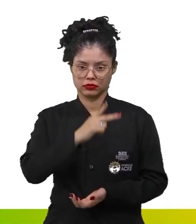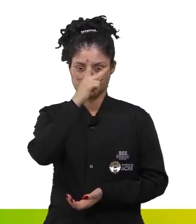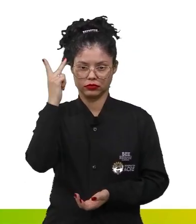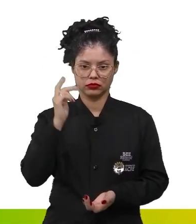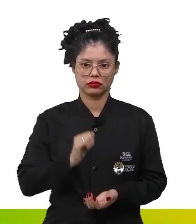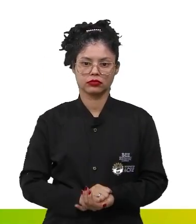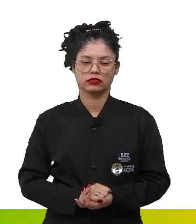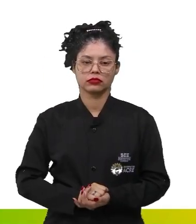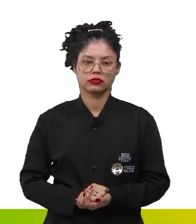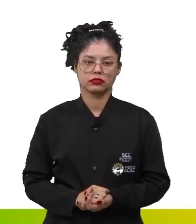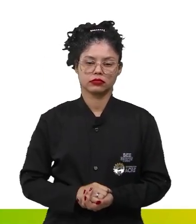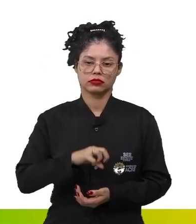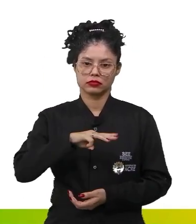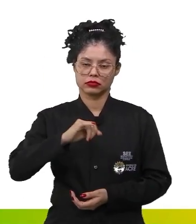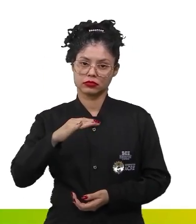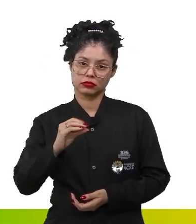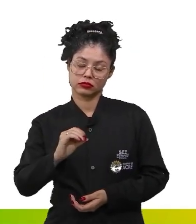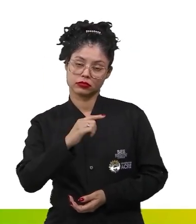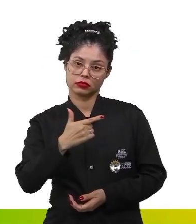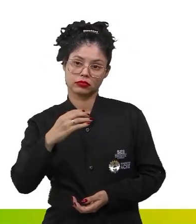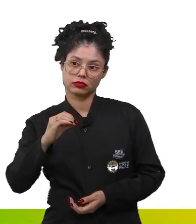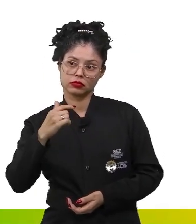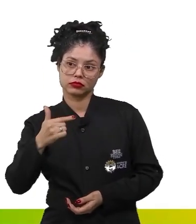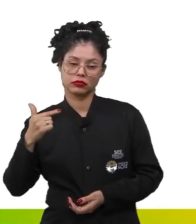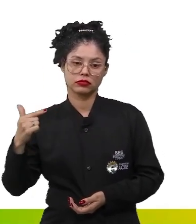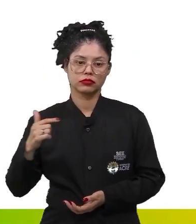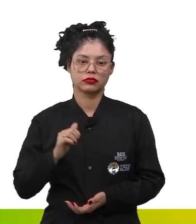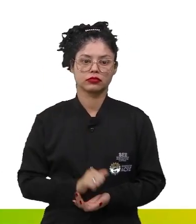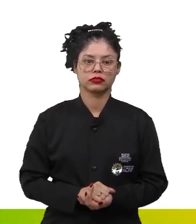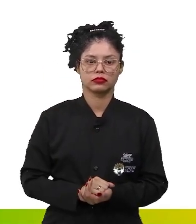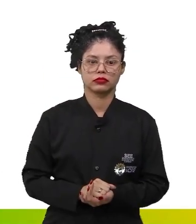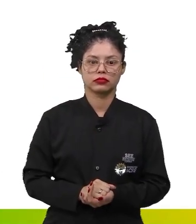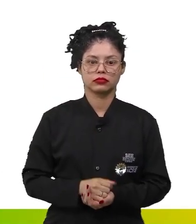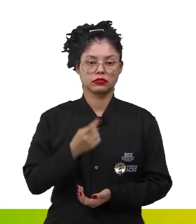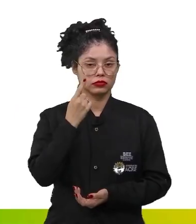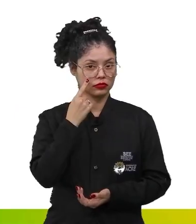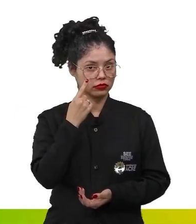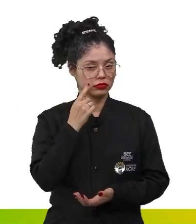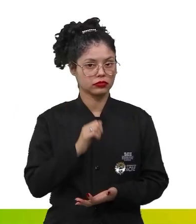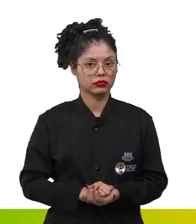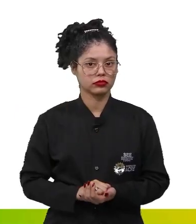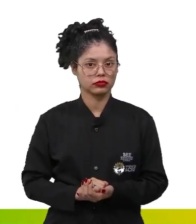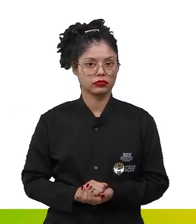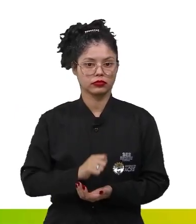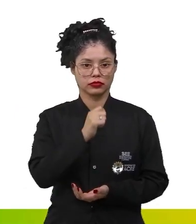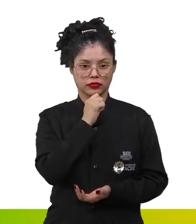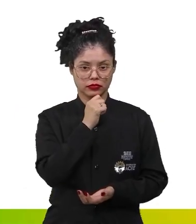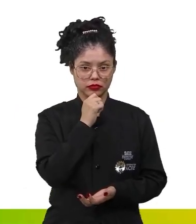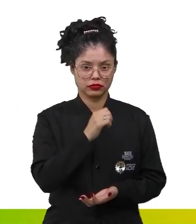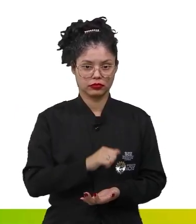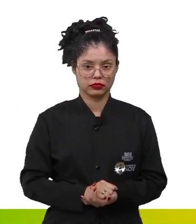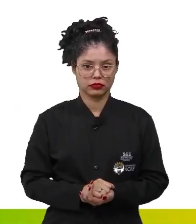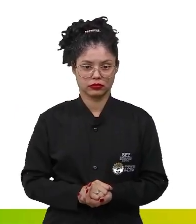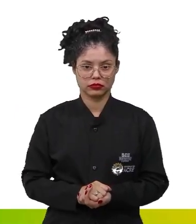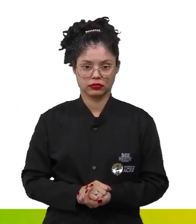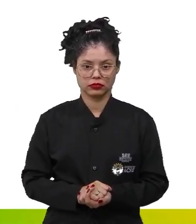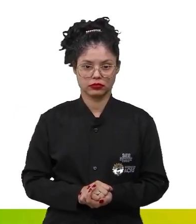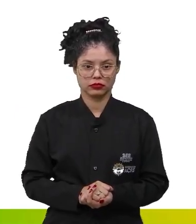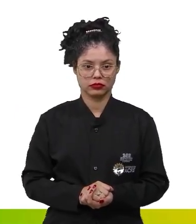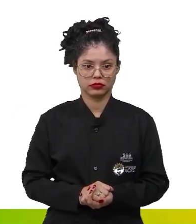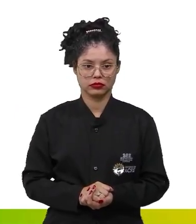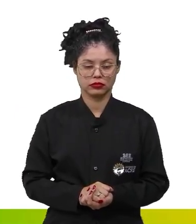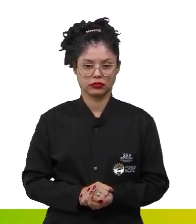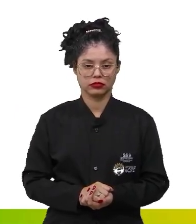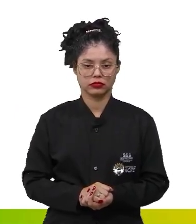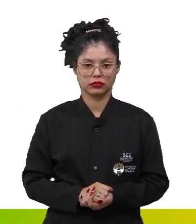de pessoas em maio de 2022. Olha que informação recente e a mais